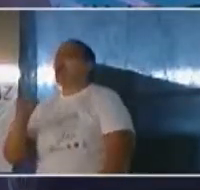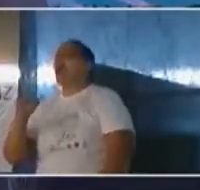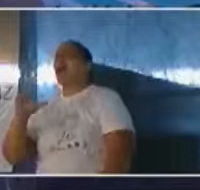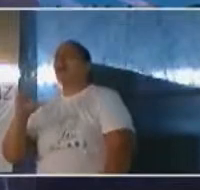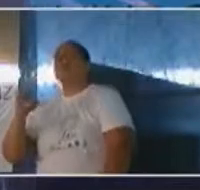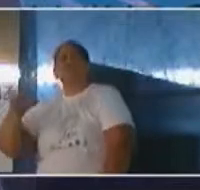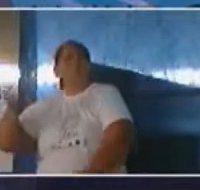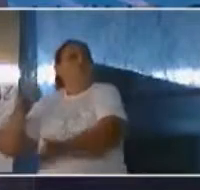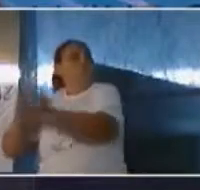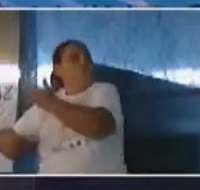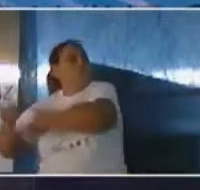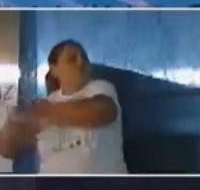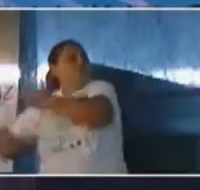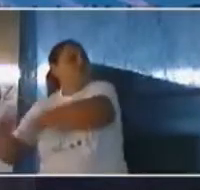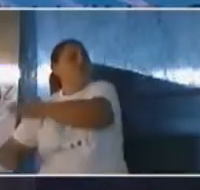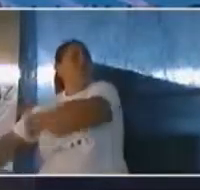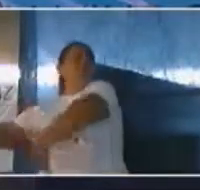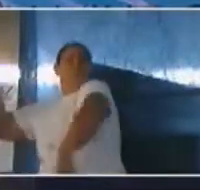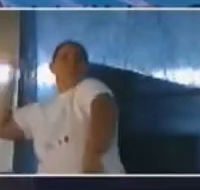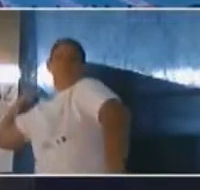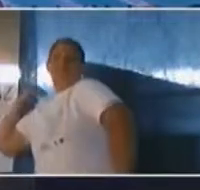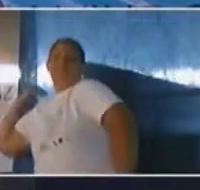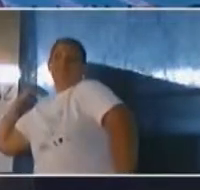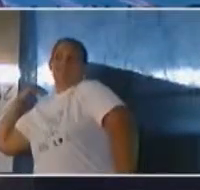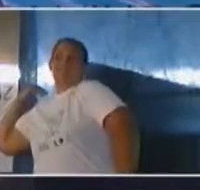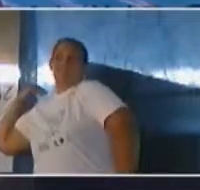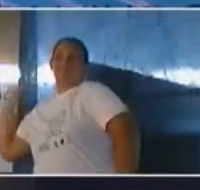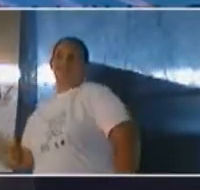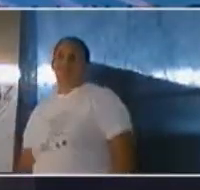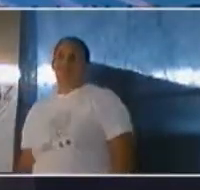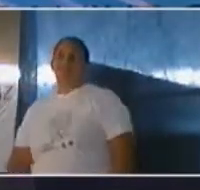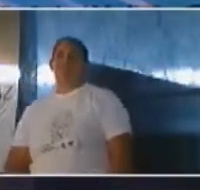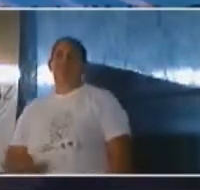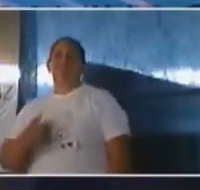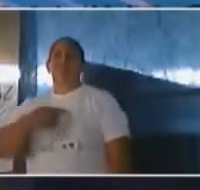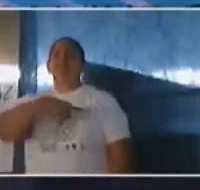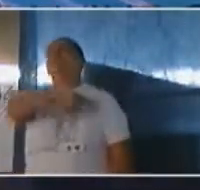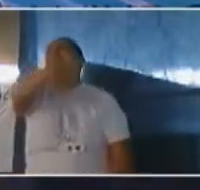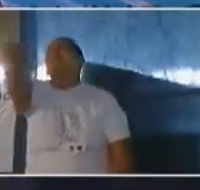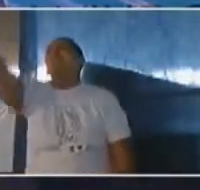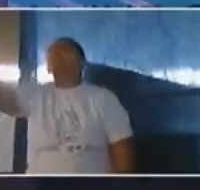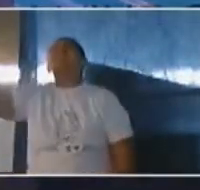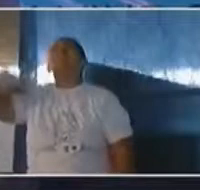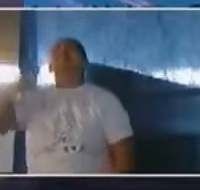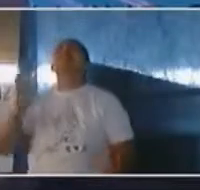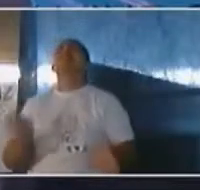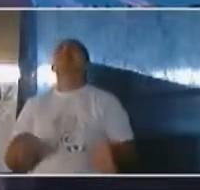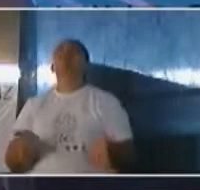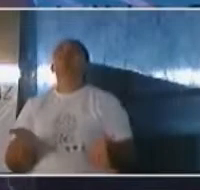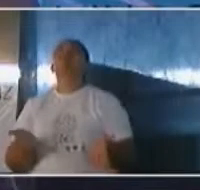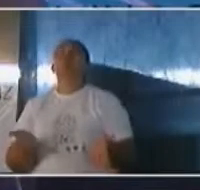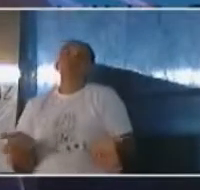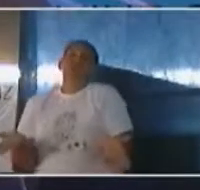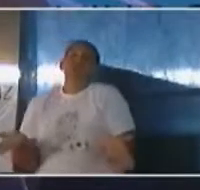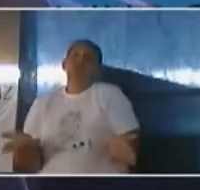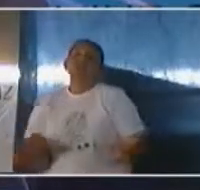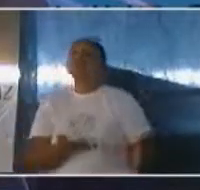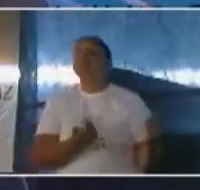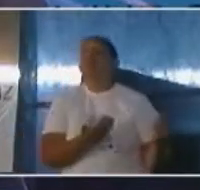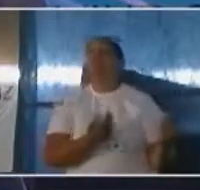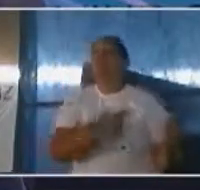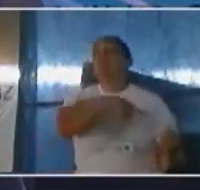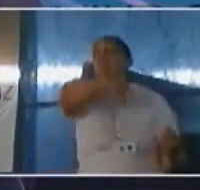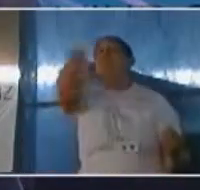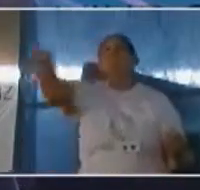várias gerações se passaram. E nós? E nós hoje? E nós, jovens,